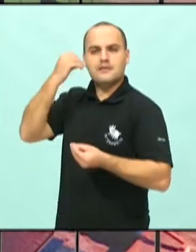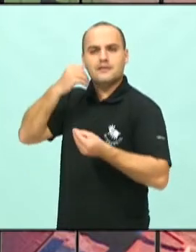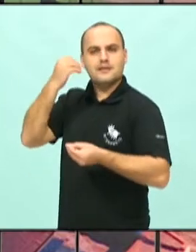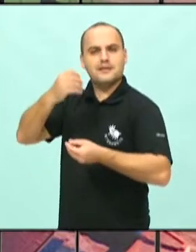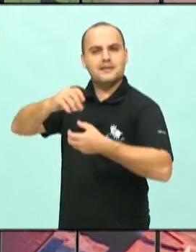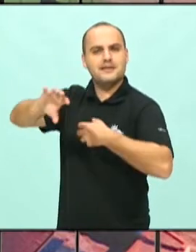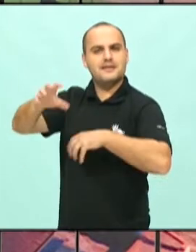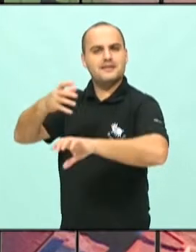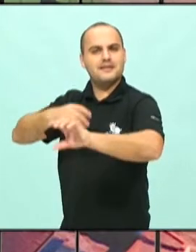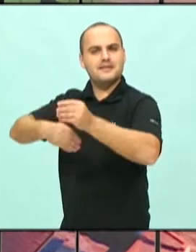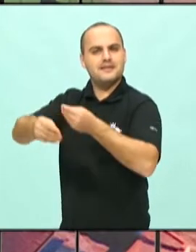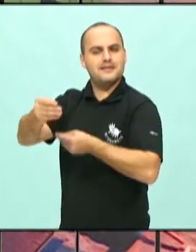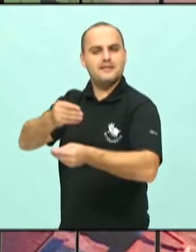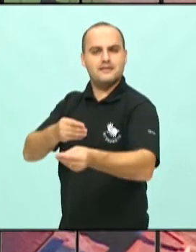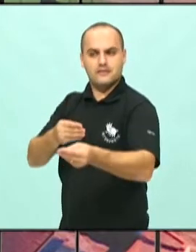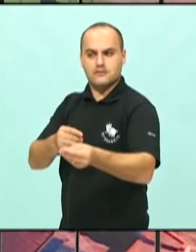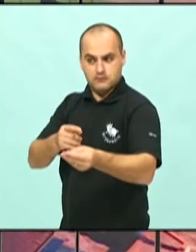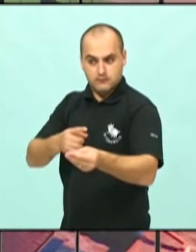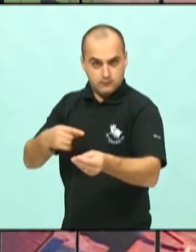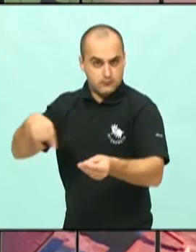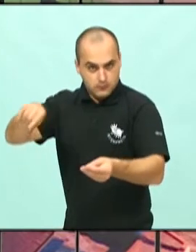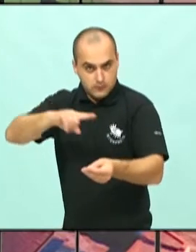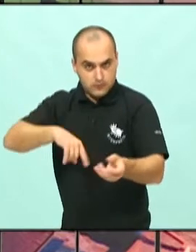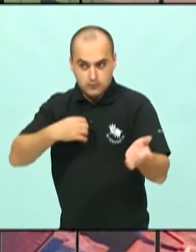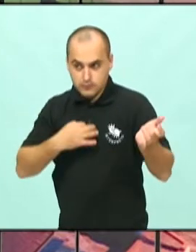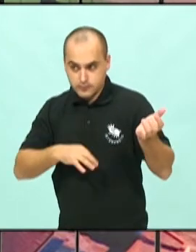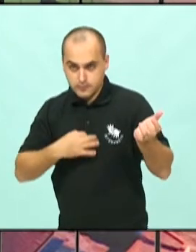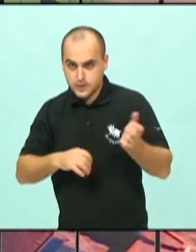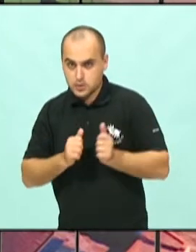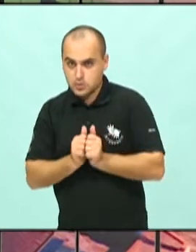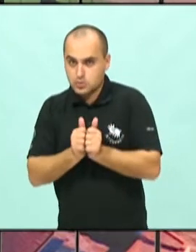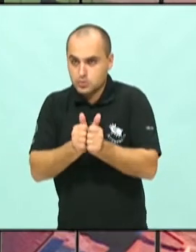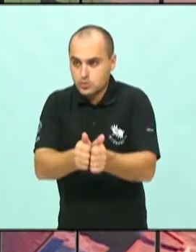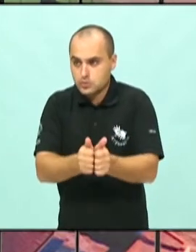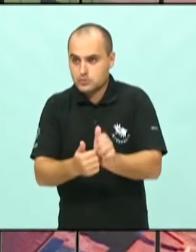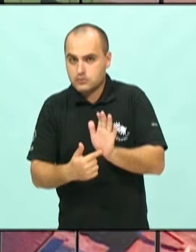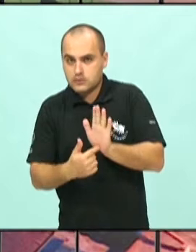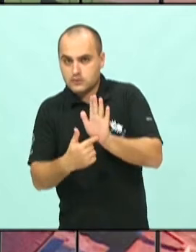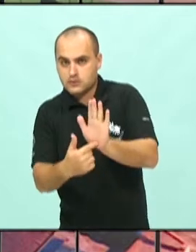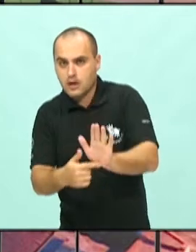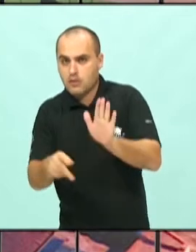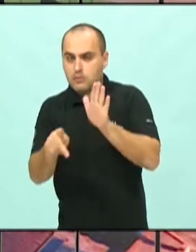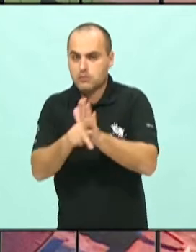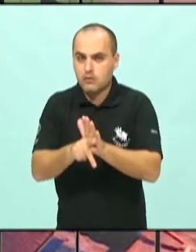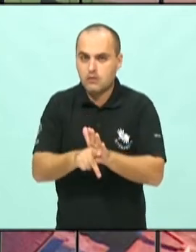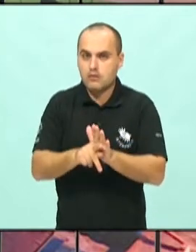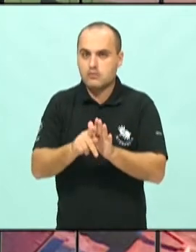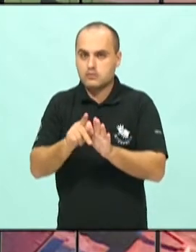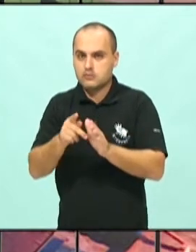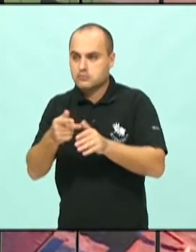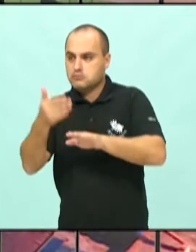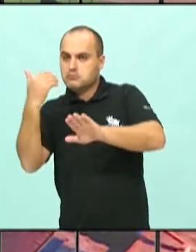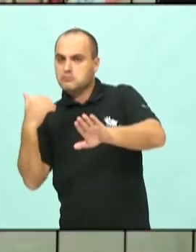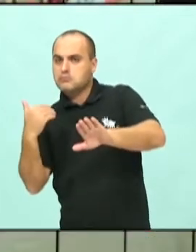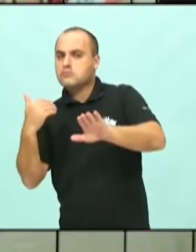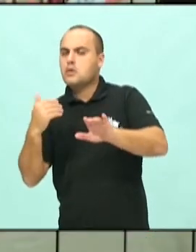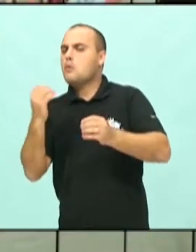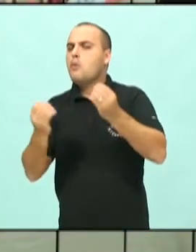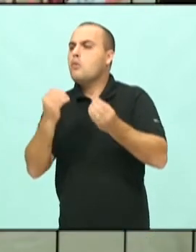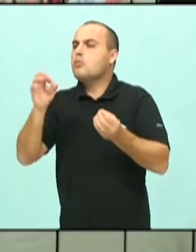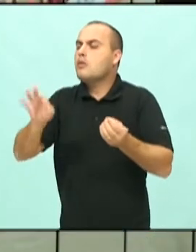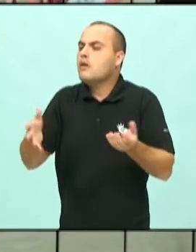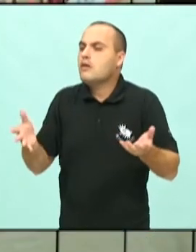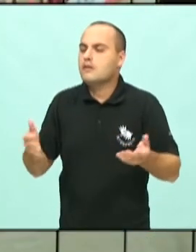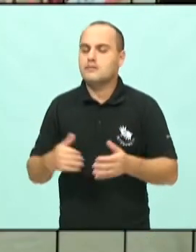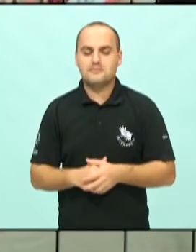algumas execuções junto com eles, até tanto na apresentação quanto nos bastidores do festival. Como é que foi tudo isso? Então, essa